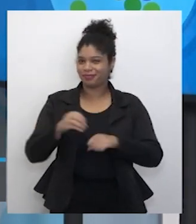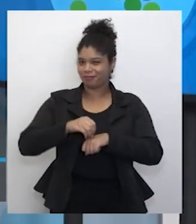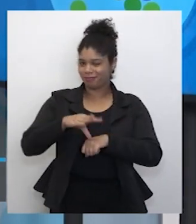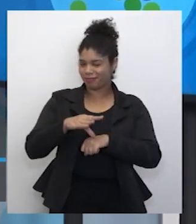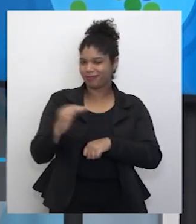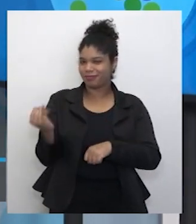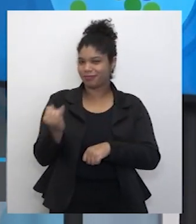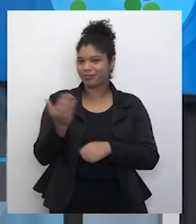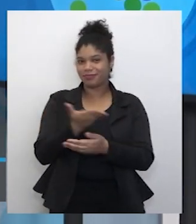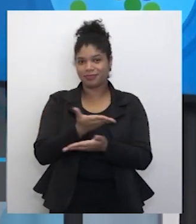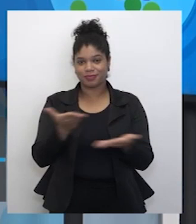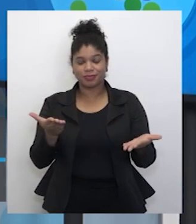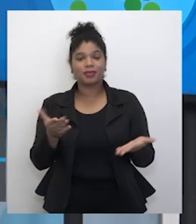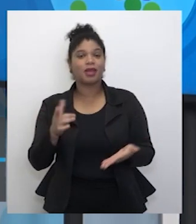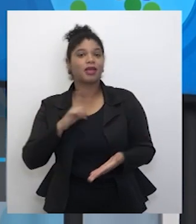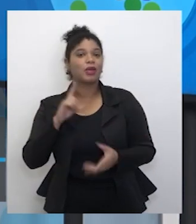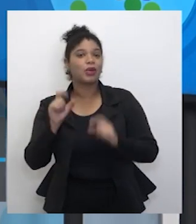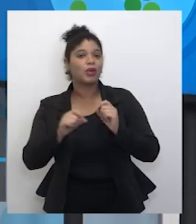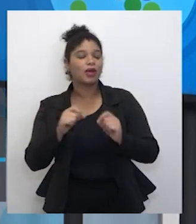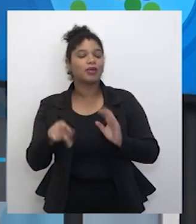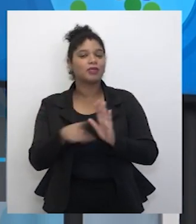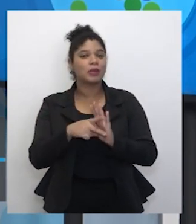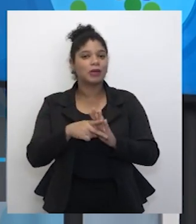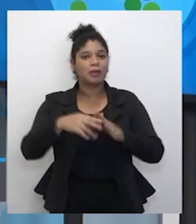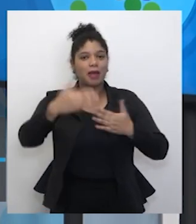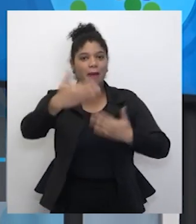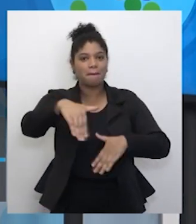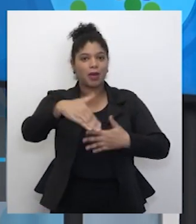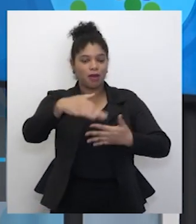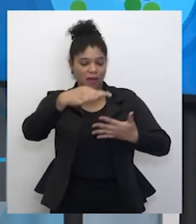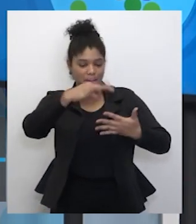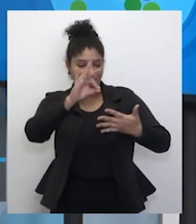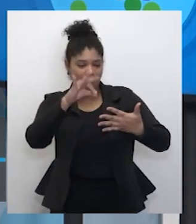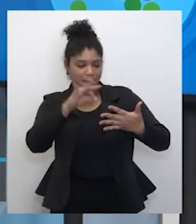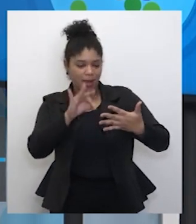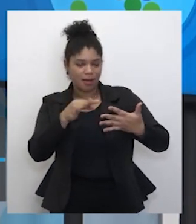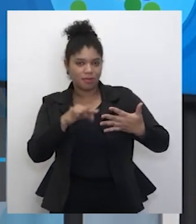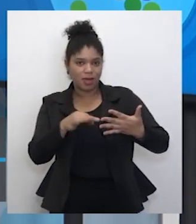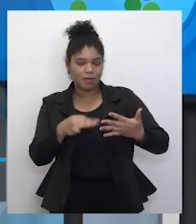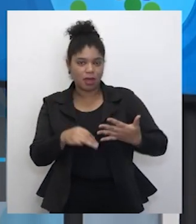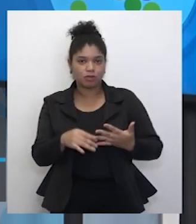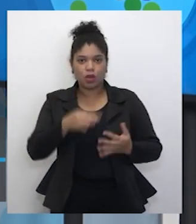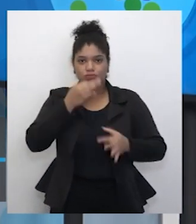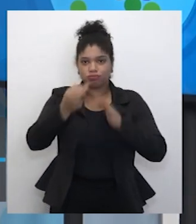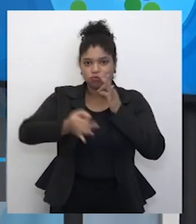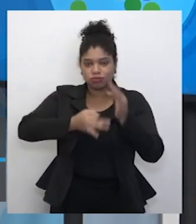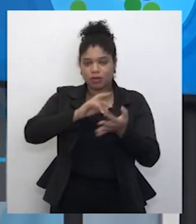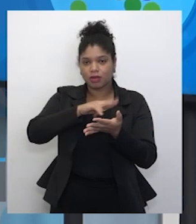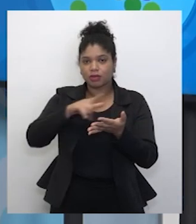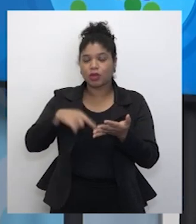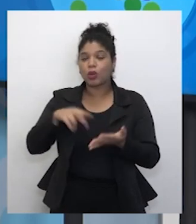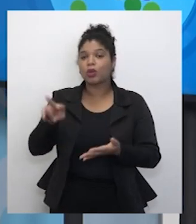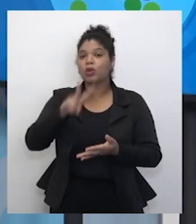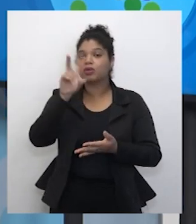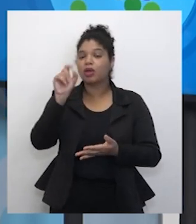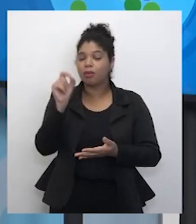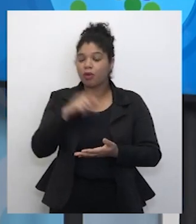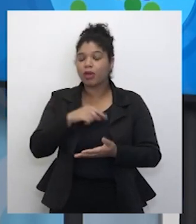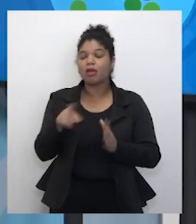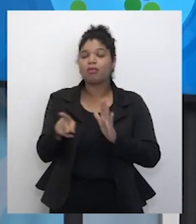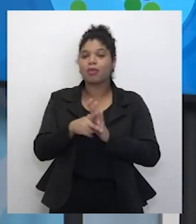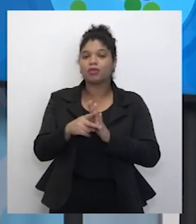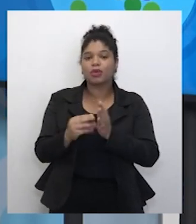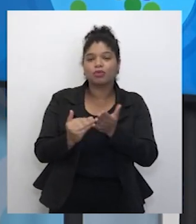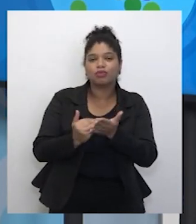importante. Vai rolar aqui um simulado comentado do Enem, tendo como tema o renascimento comercial